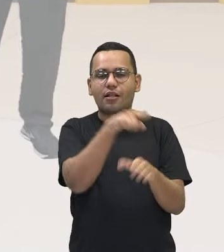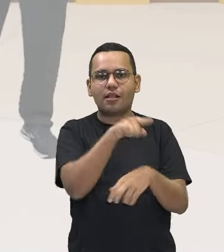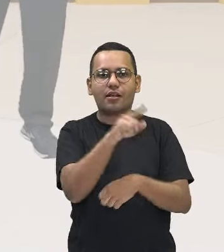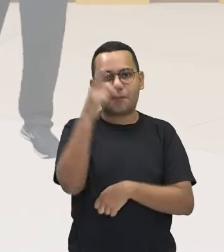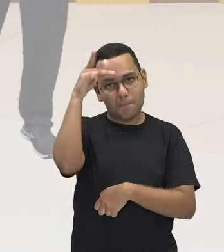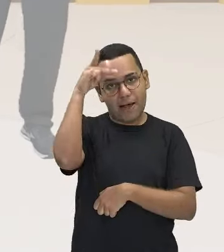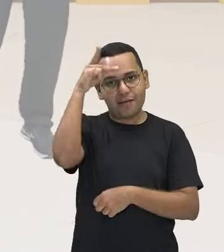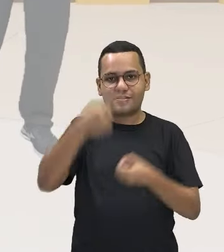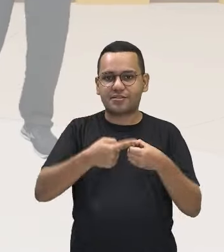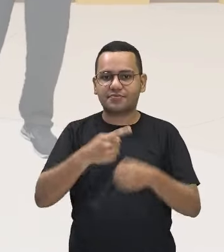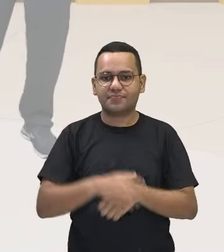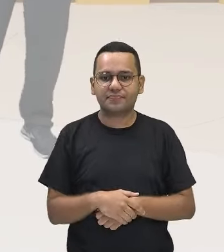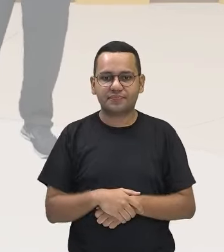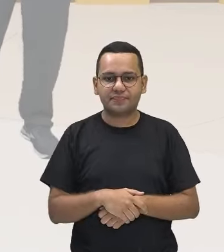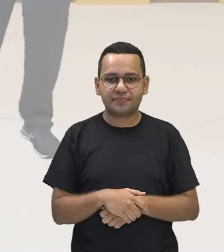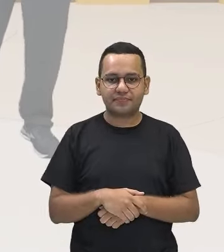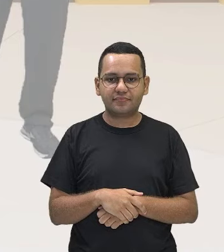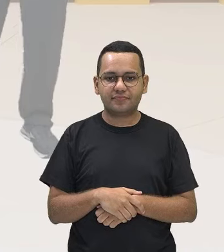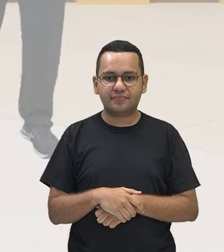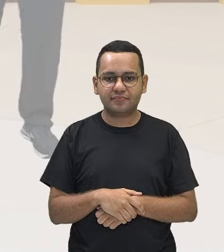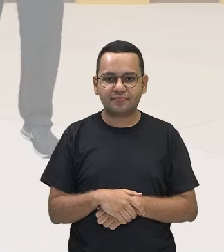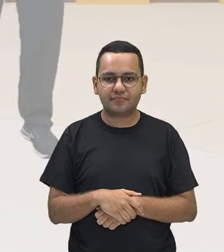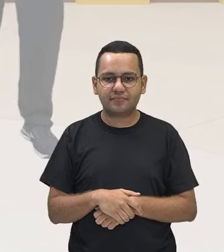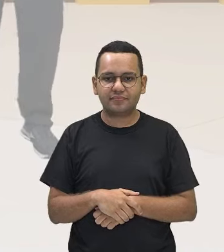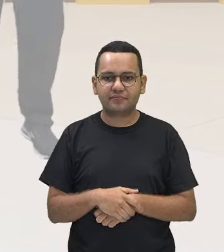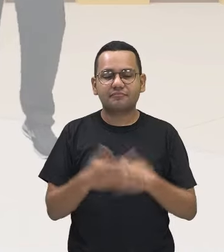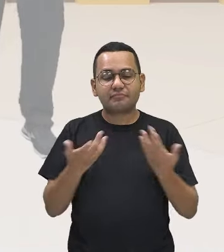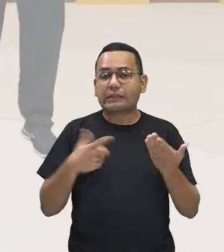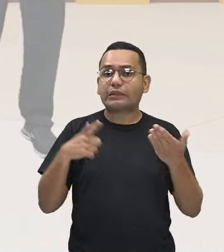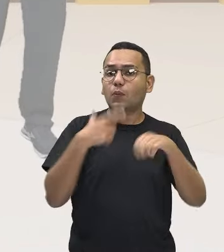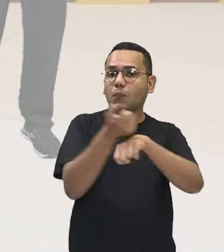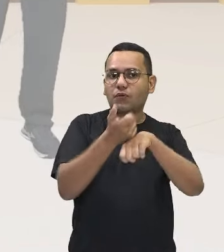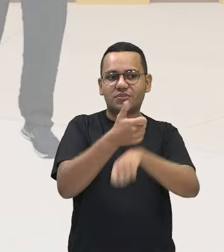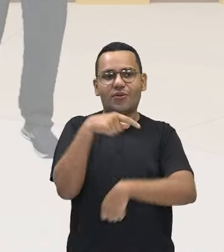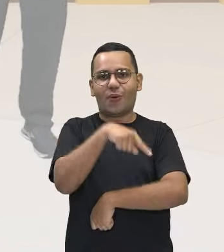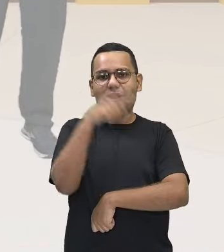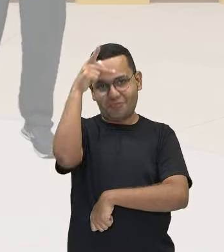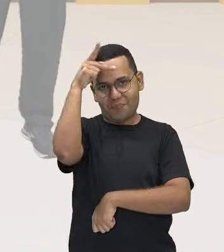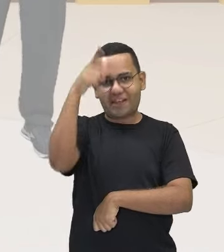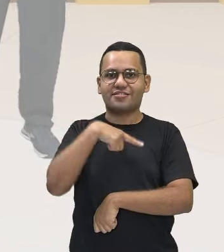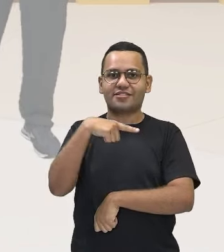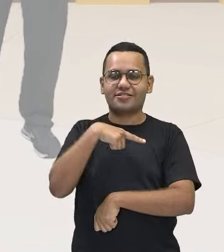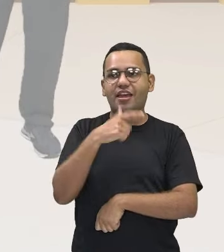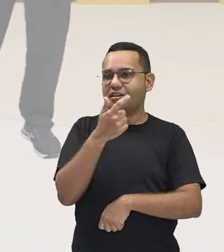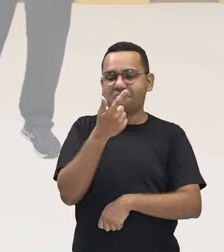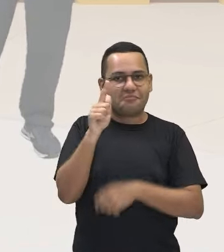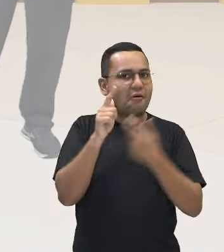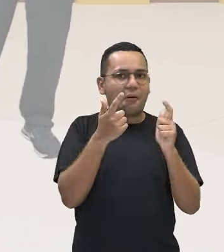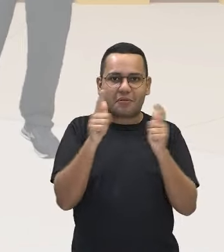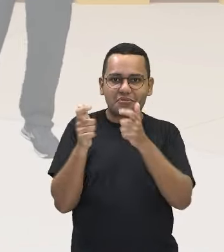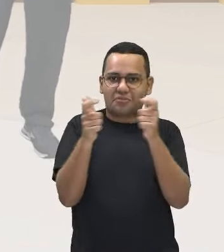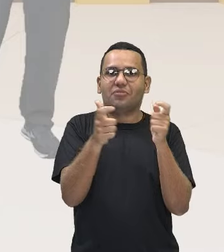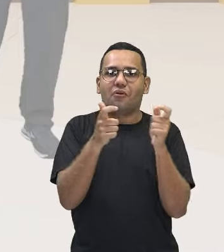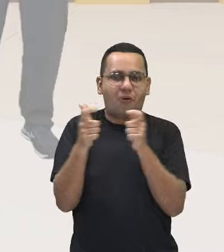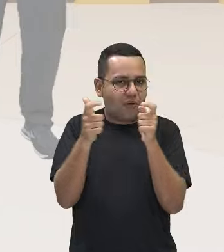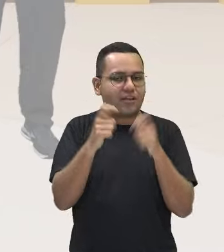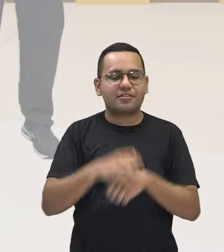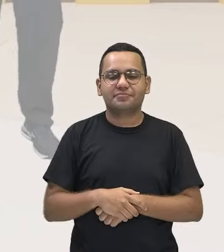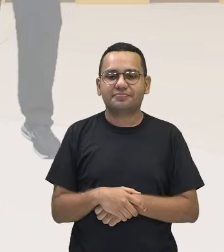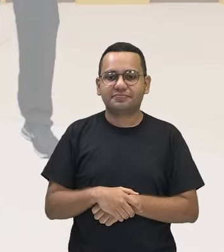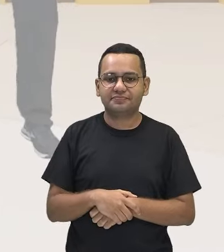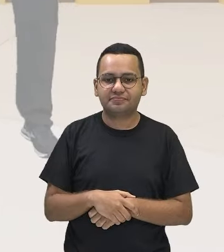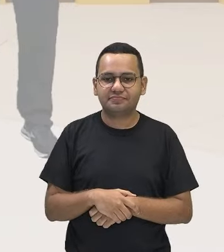ou São Paulo, certamente tem um artesão de Parintins ali. Está lá. Ele com certeza está lá. Né? Bacana, isso é verdade, né? Exatamente,